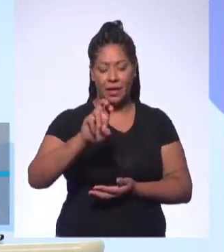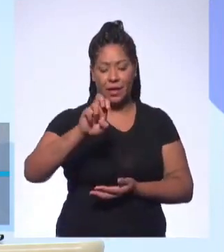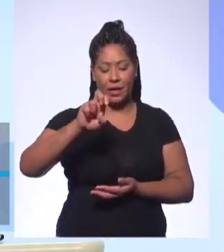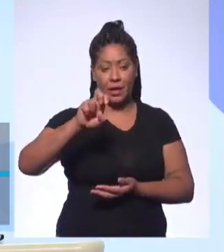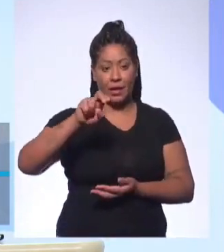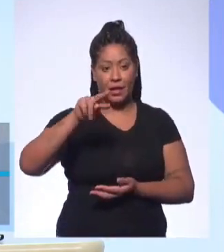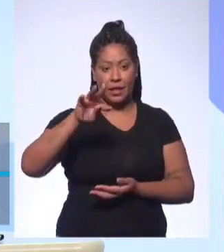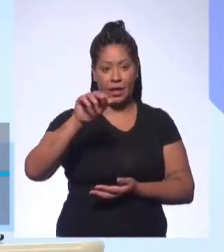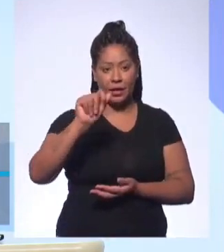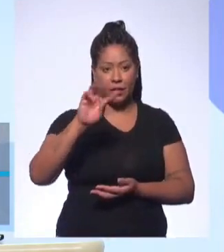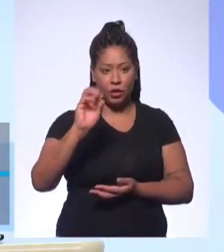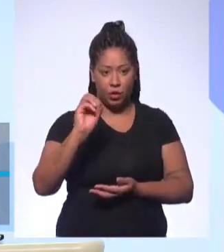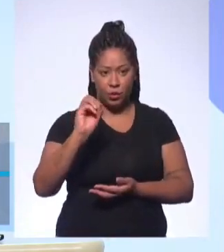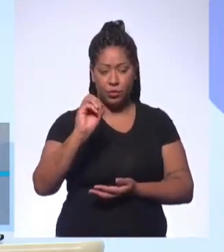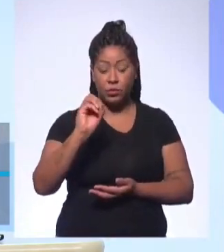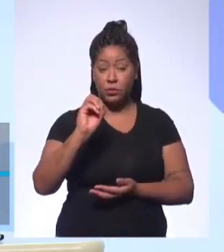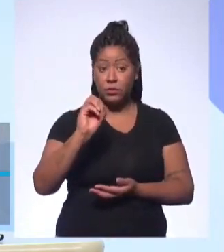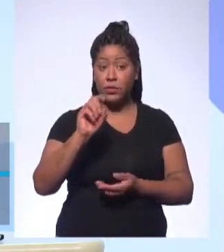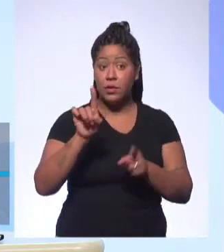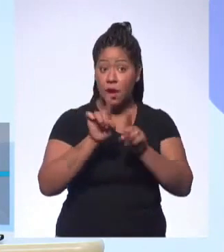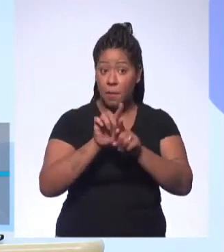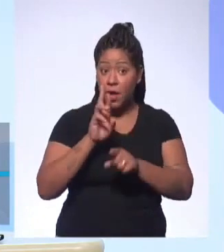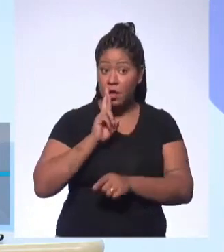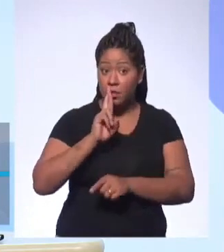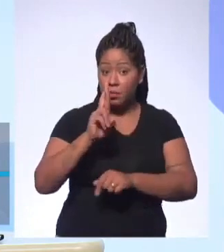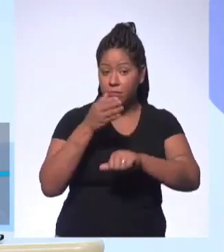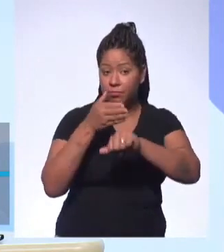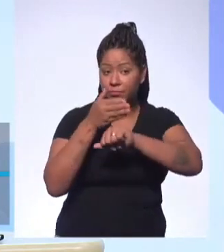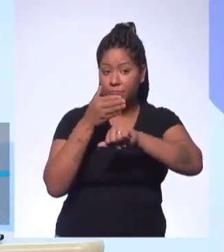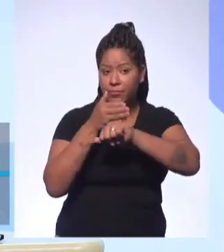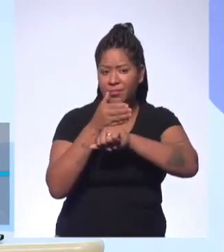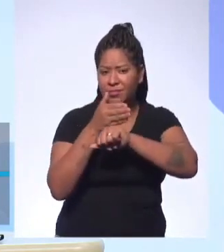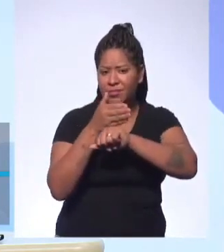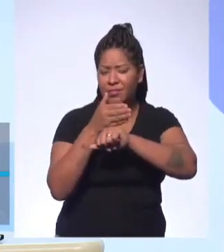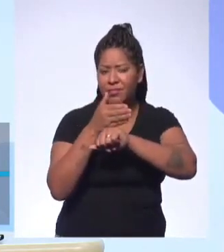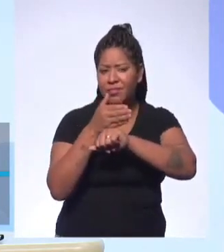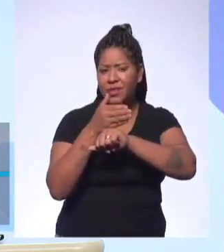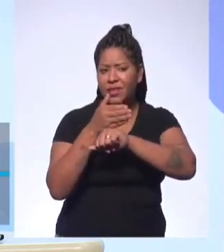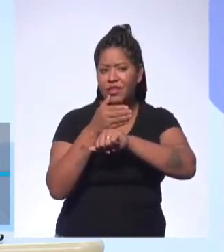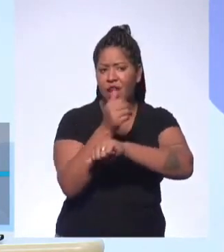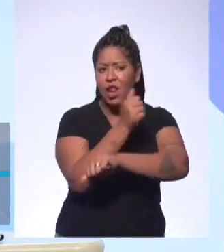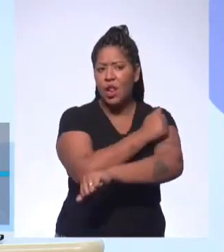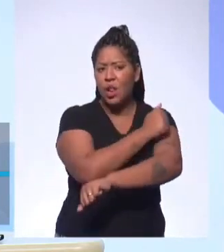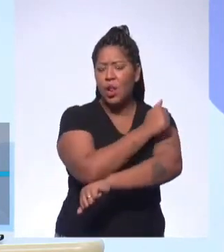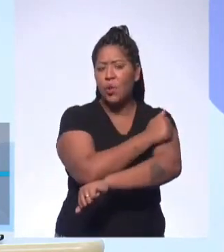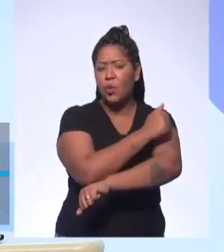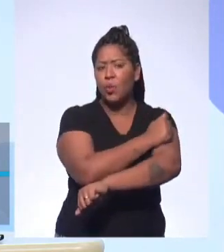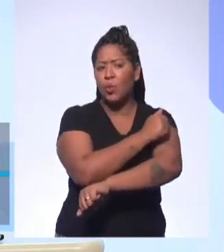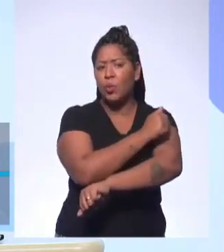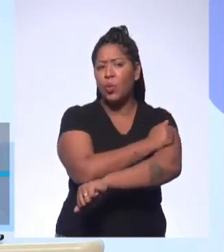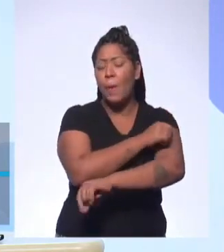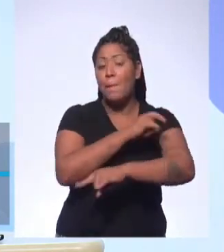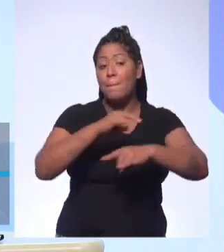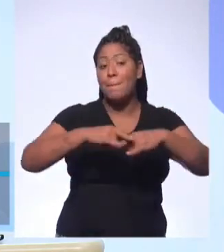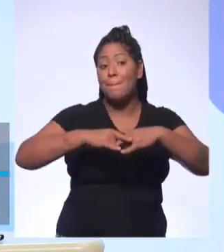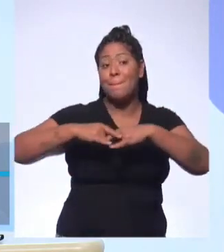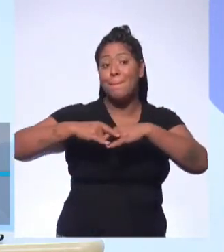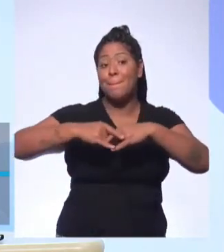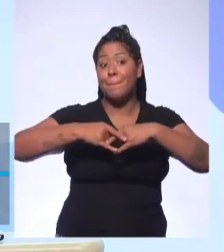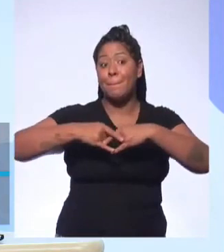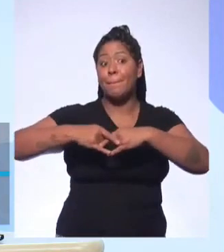Professor Renato, também teve uma participação aqui de alunos, né? A prevenção e